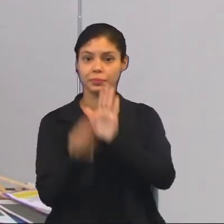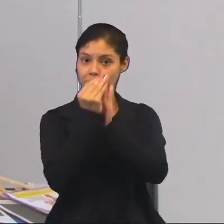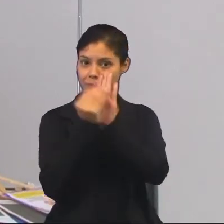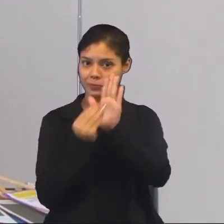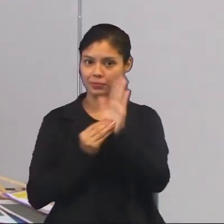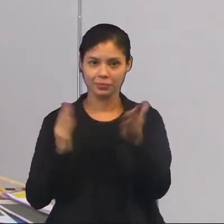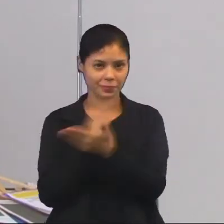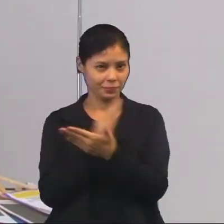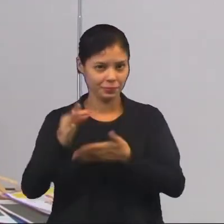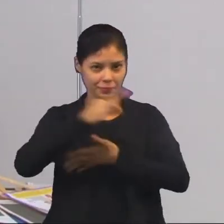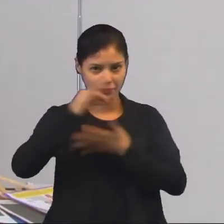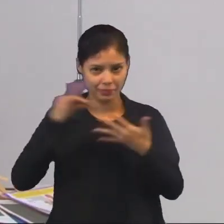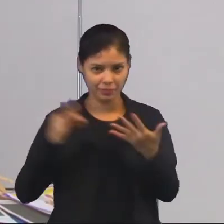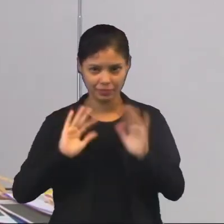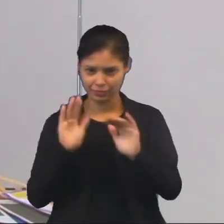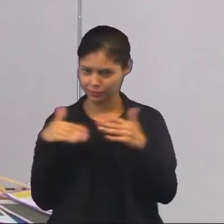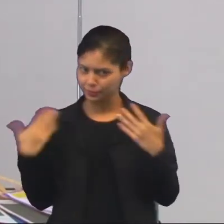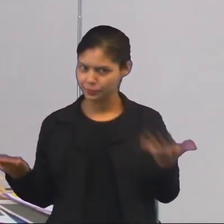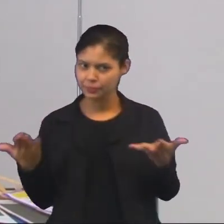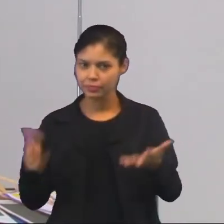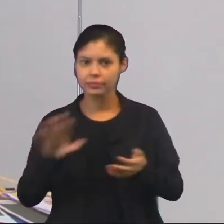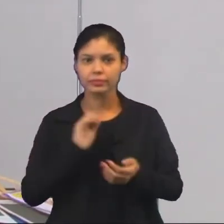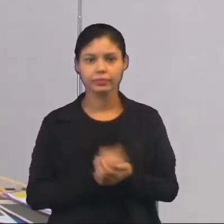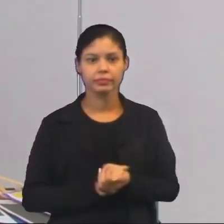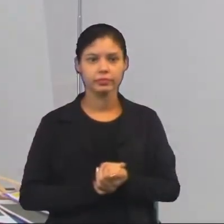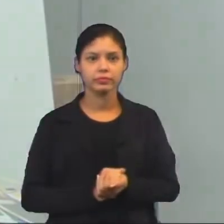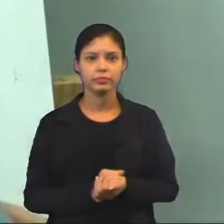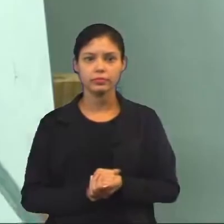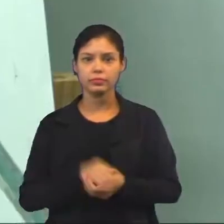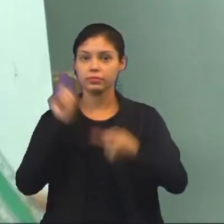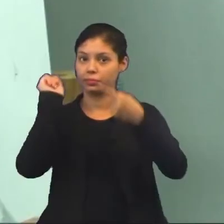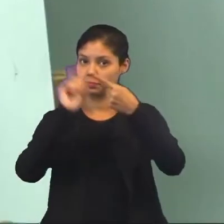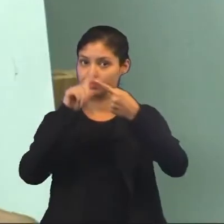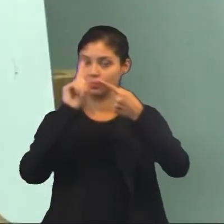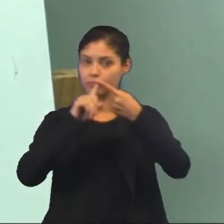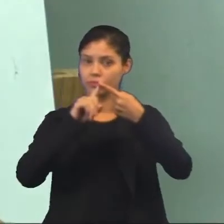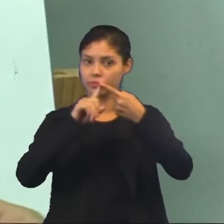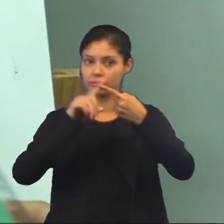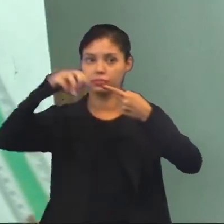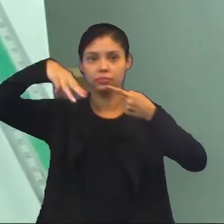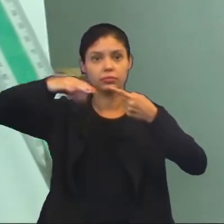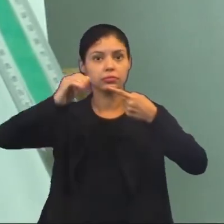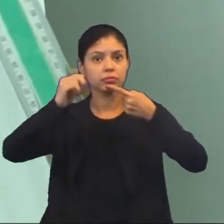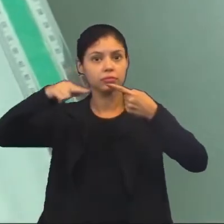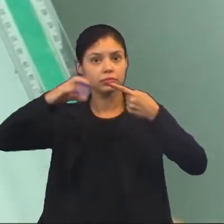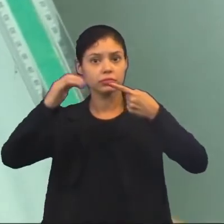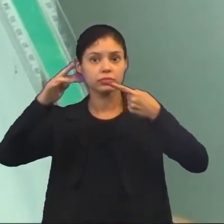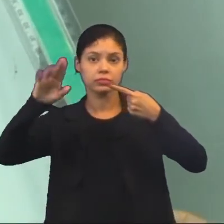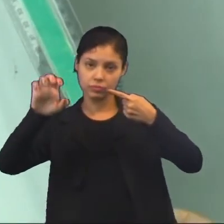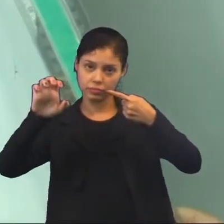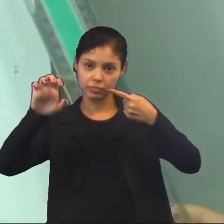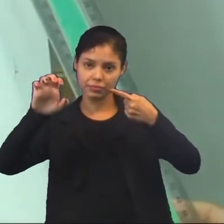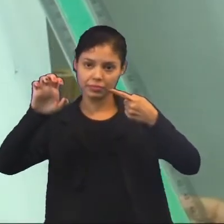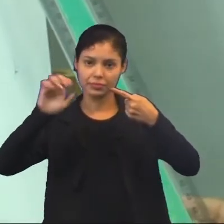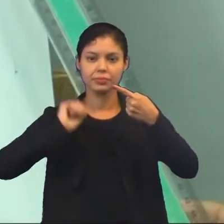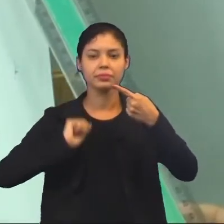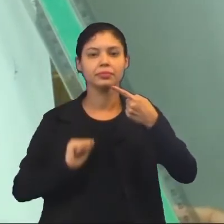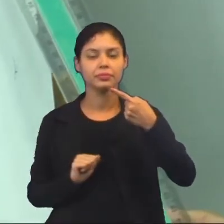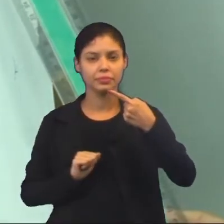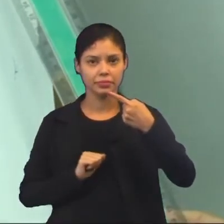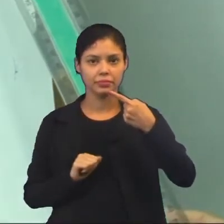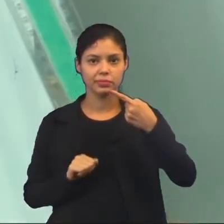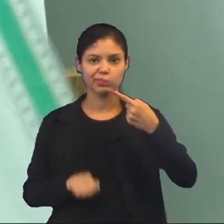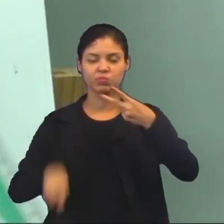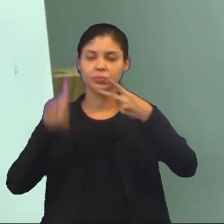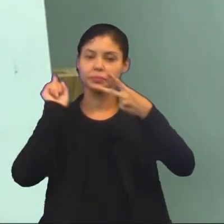por algumas partes. Quais são essas partes? A primeira parte da notícia é